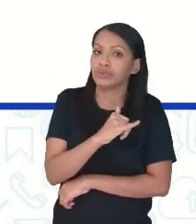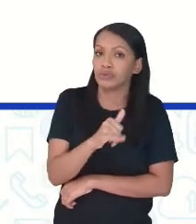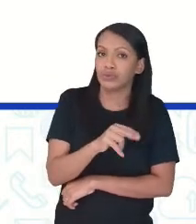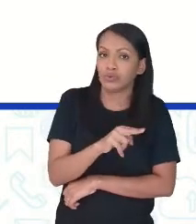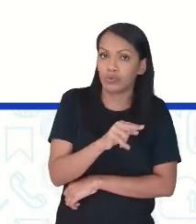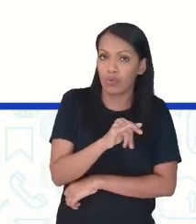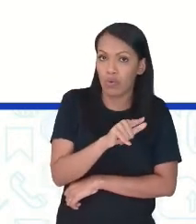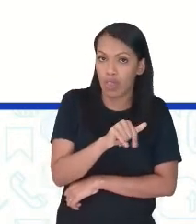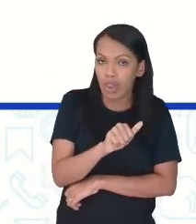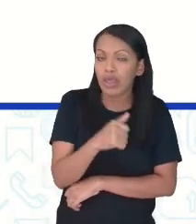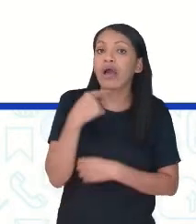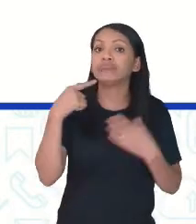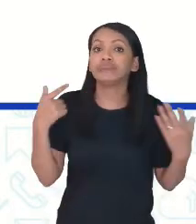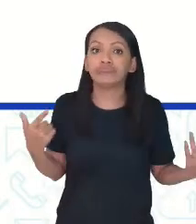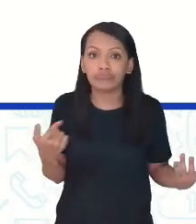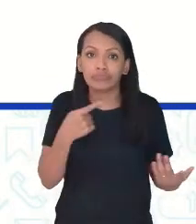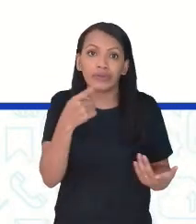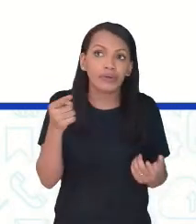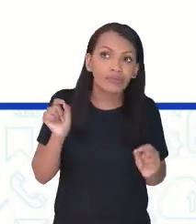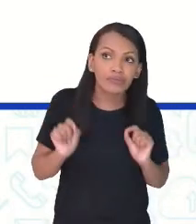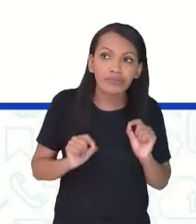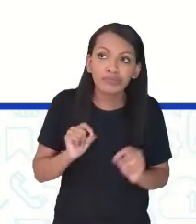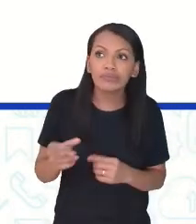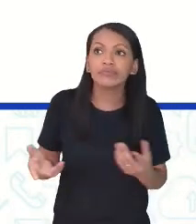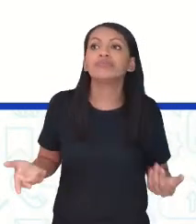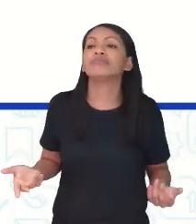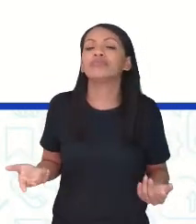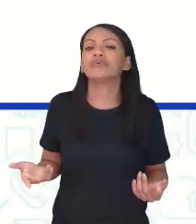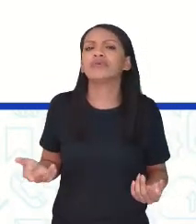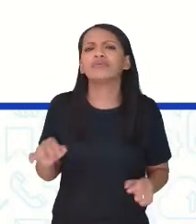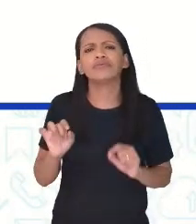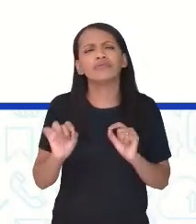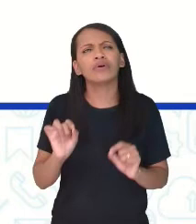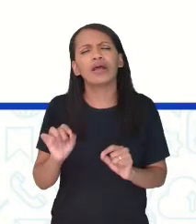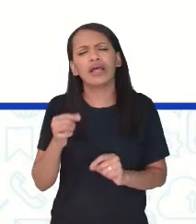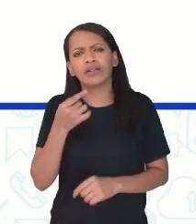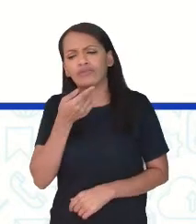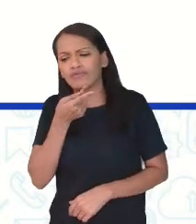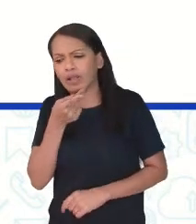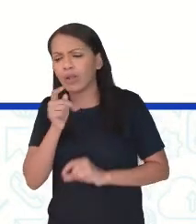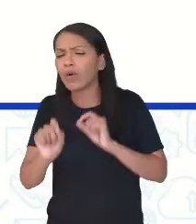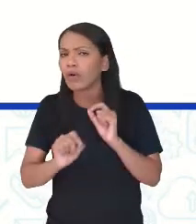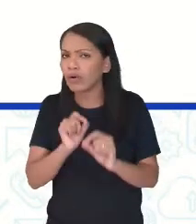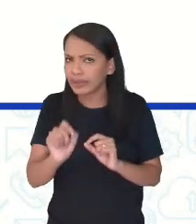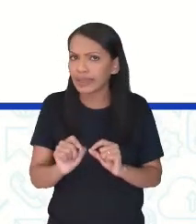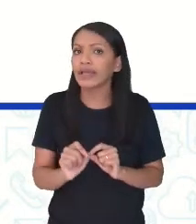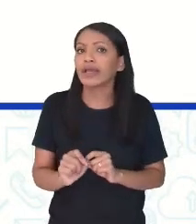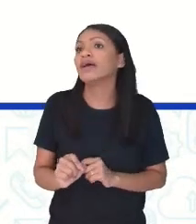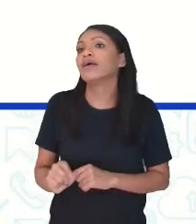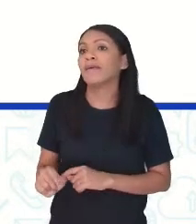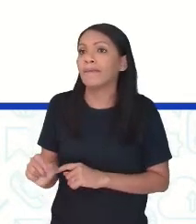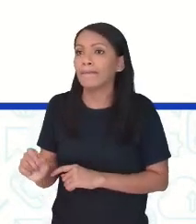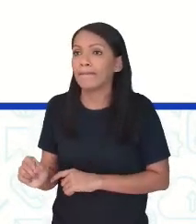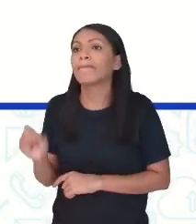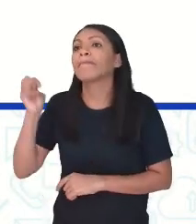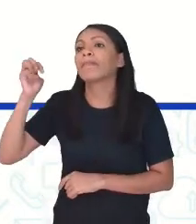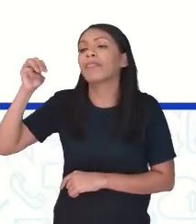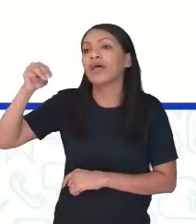têm juntas 135 figurinhas. E ele falou aí que Luiz tem 15 figurinhas a mais que a Júlia.